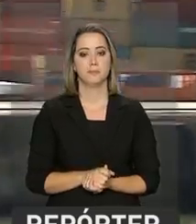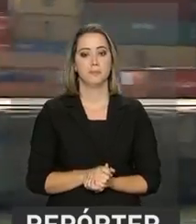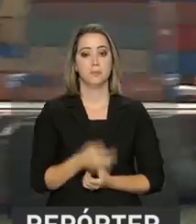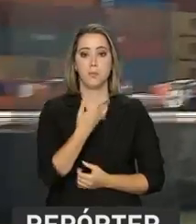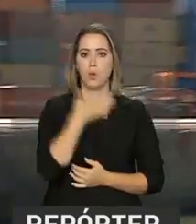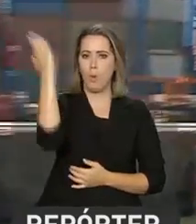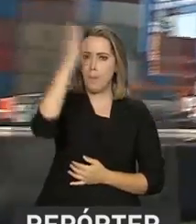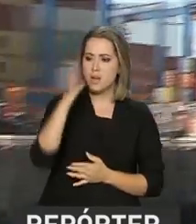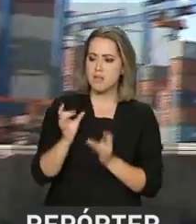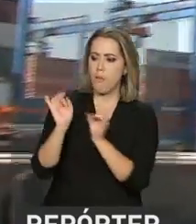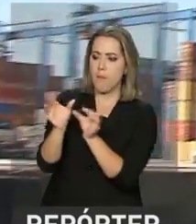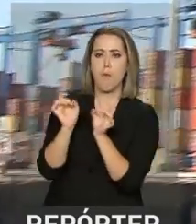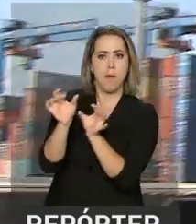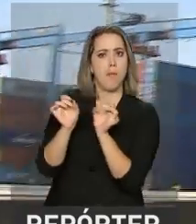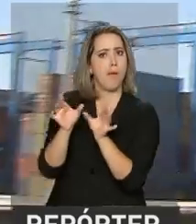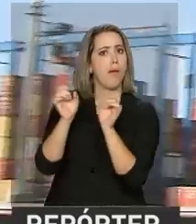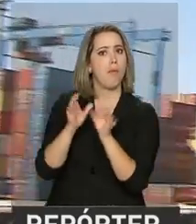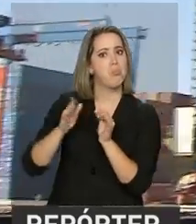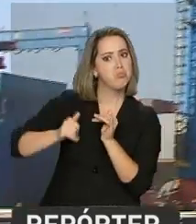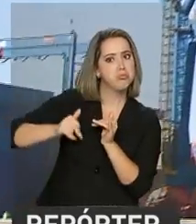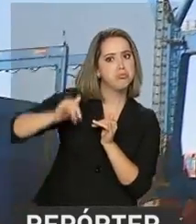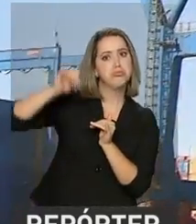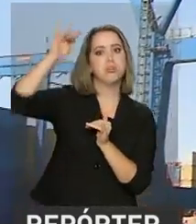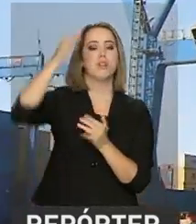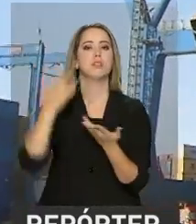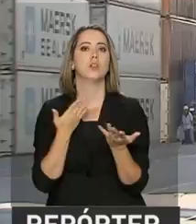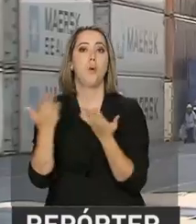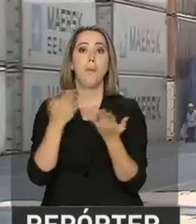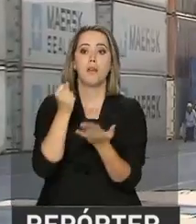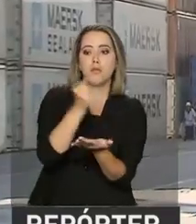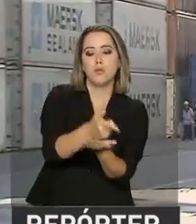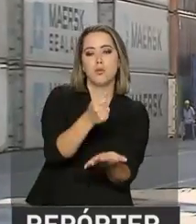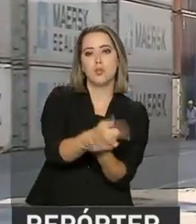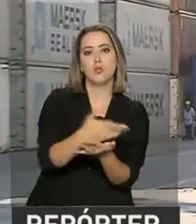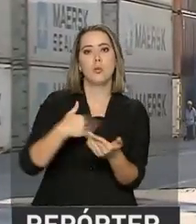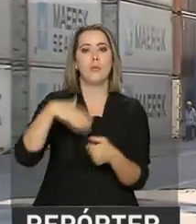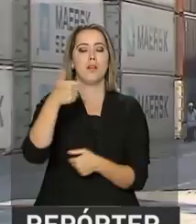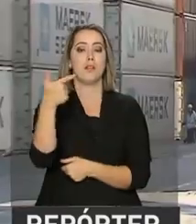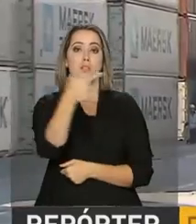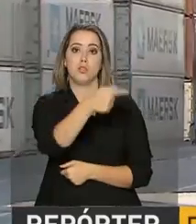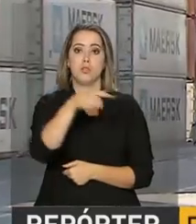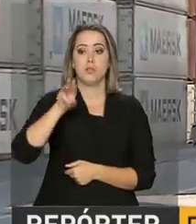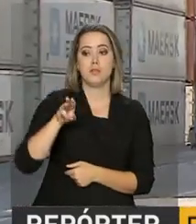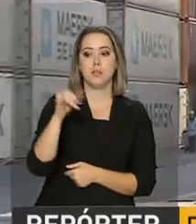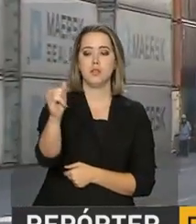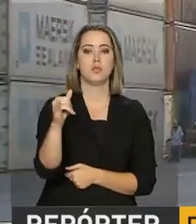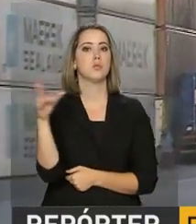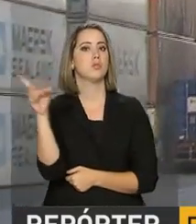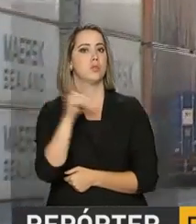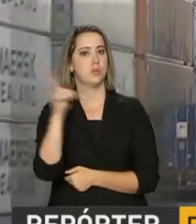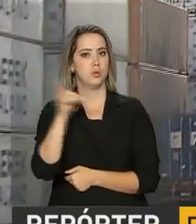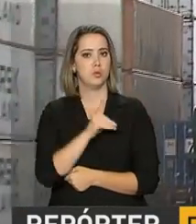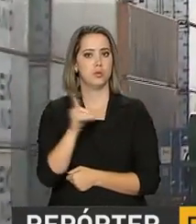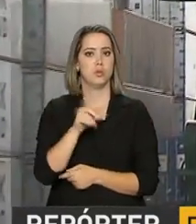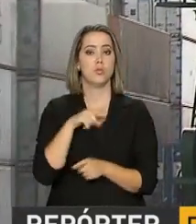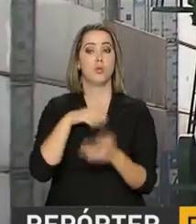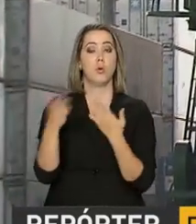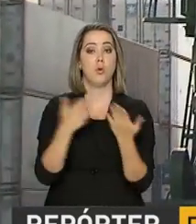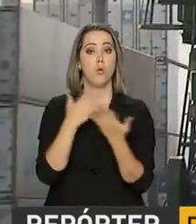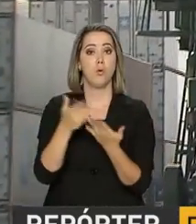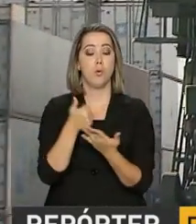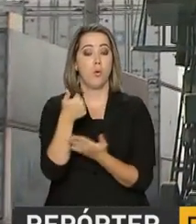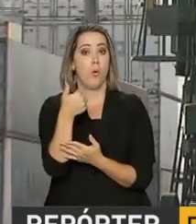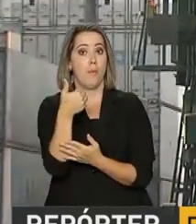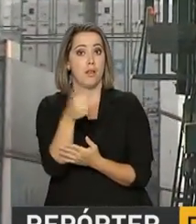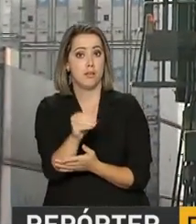o brasil exportou mais do que importou em abril no total foram mais de 17 bilhões de dólares em exportações contra 10 bilhões